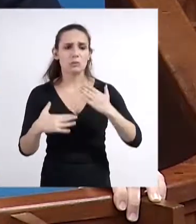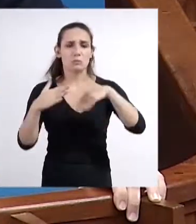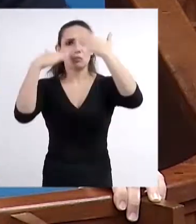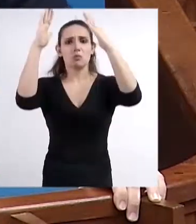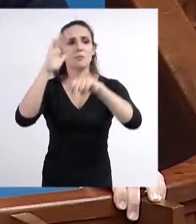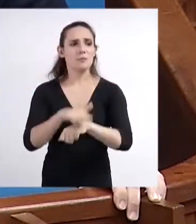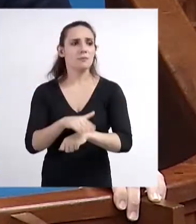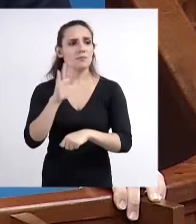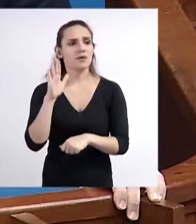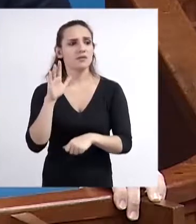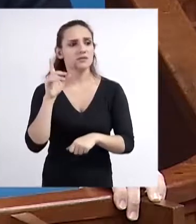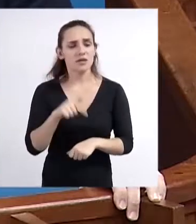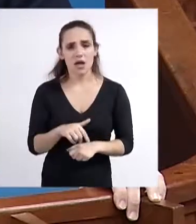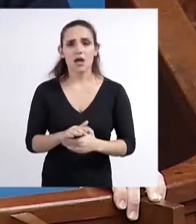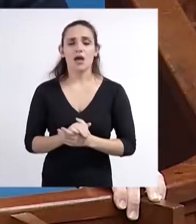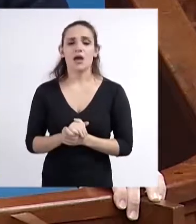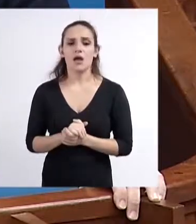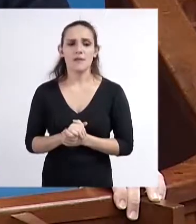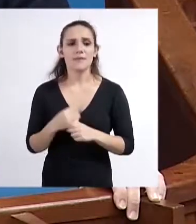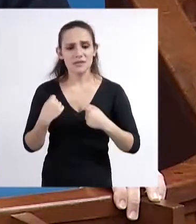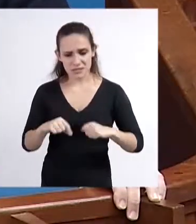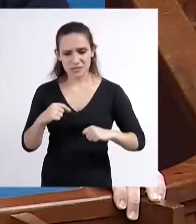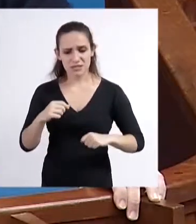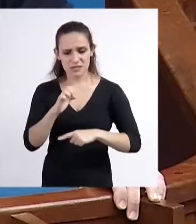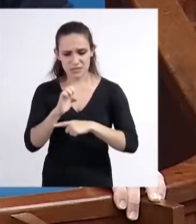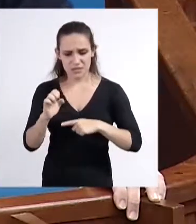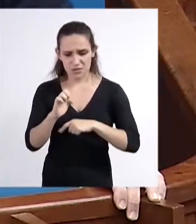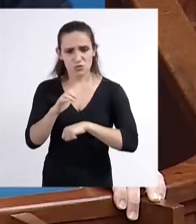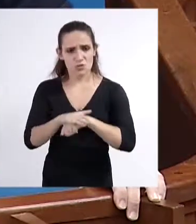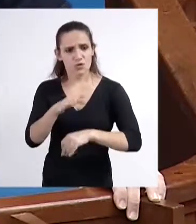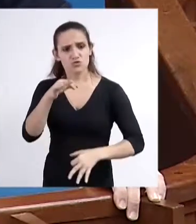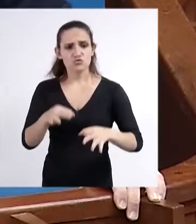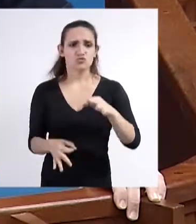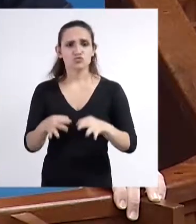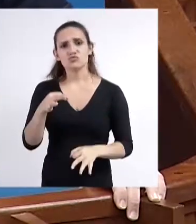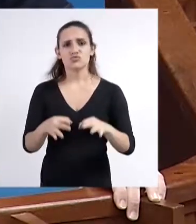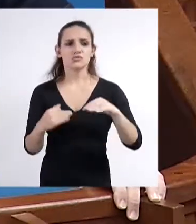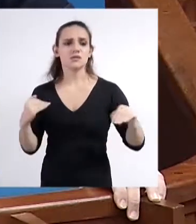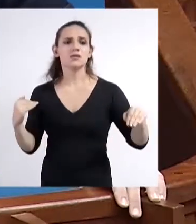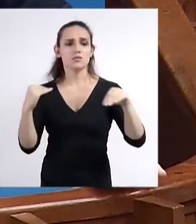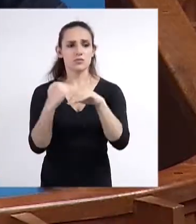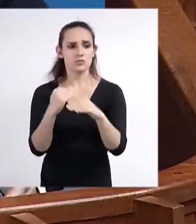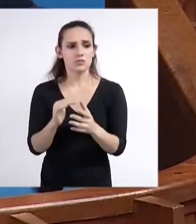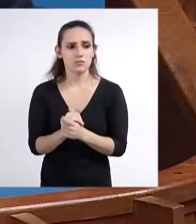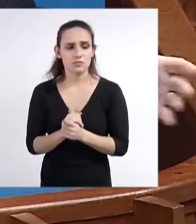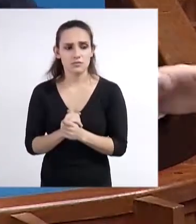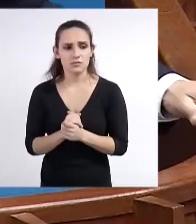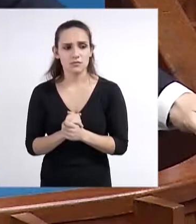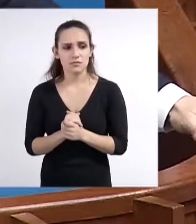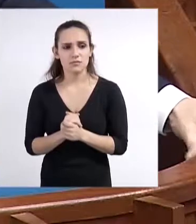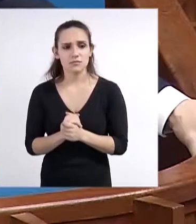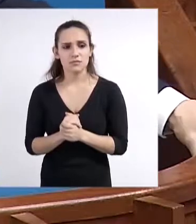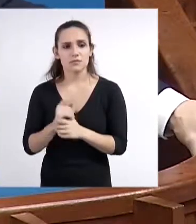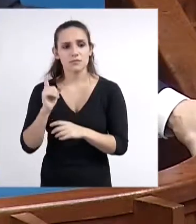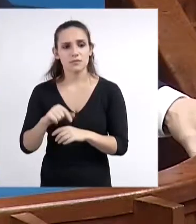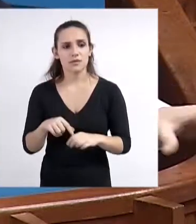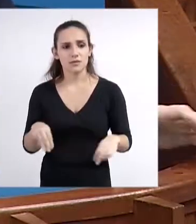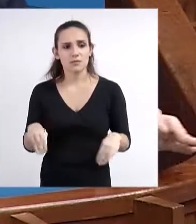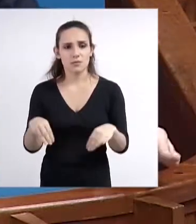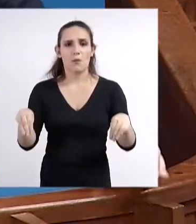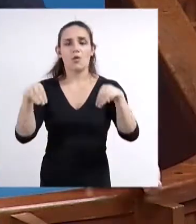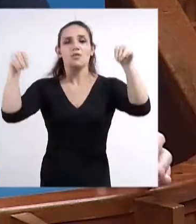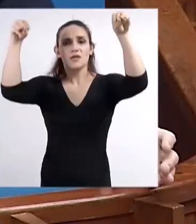no sentido de um Estado mais justo e que se possa ter a modernização,